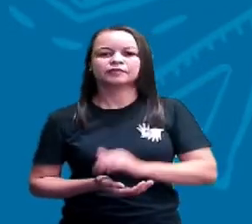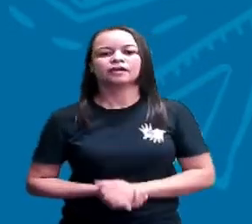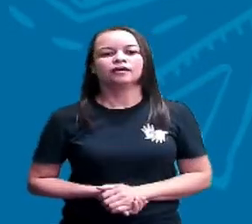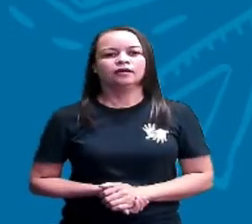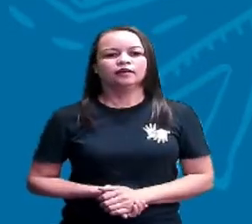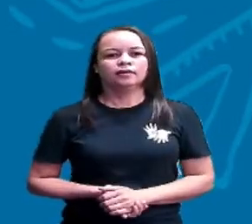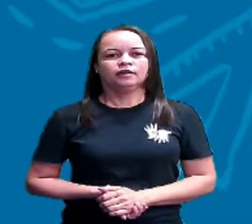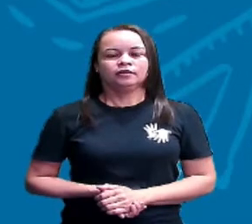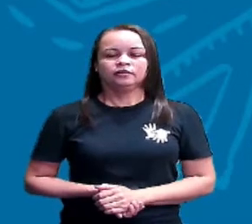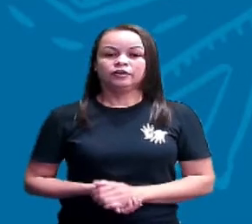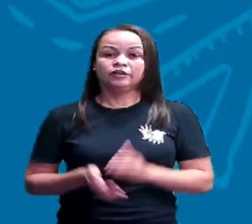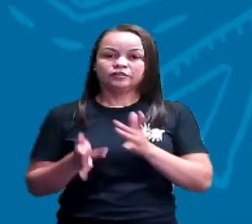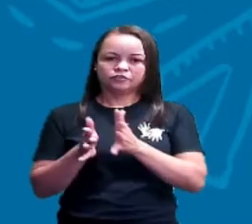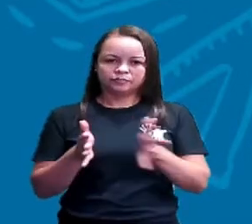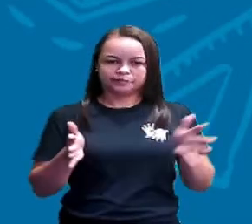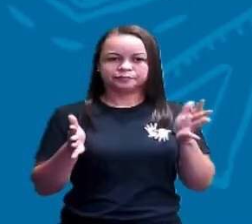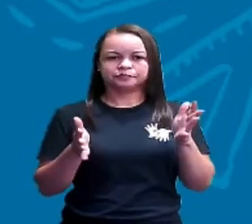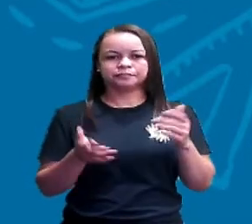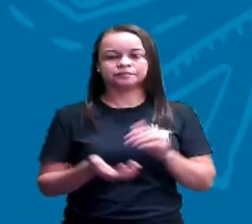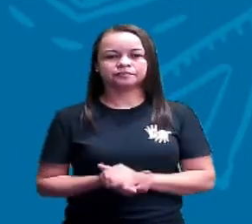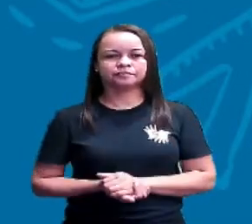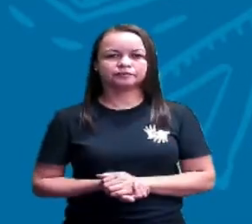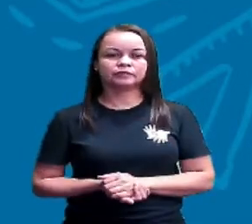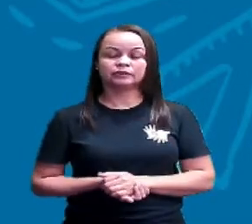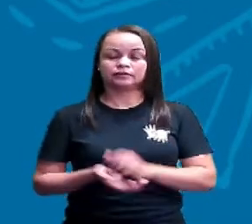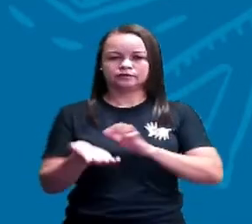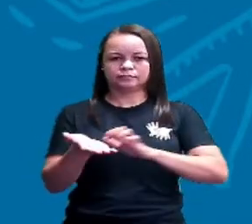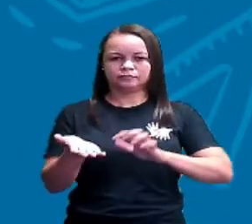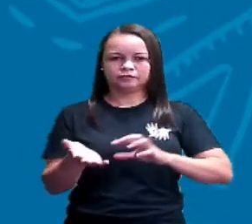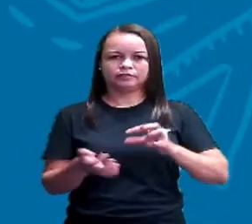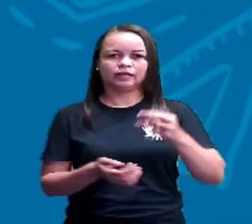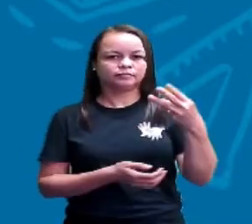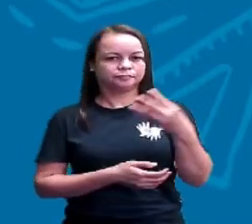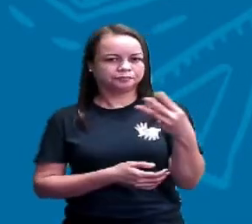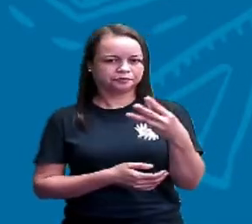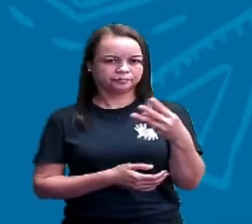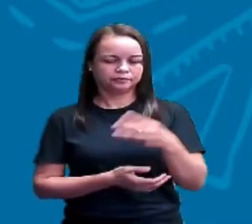um pouco. Exercício 3.